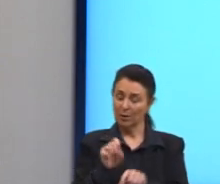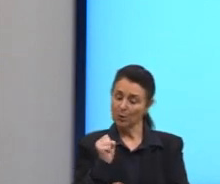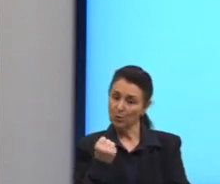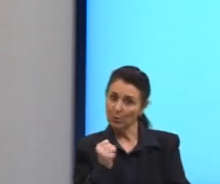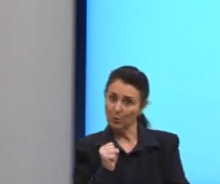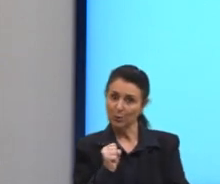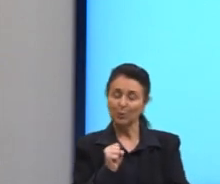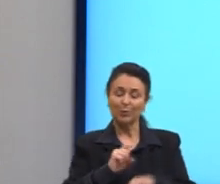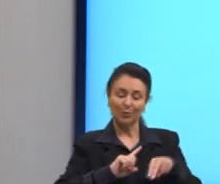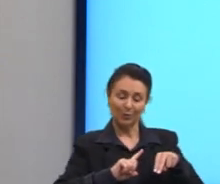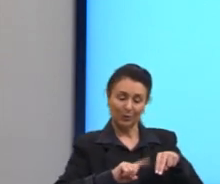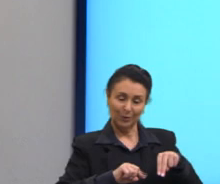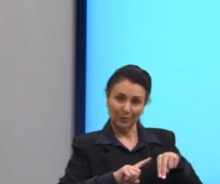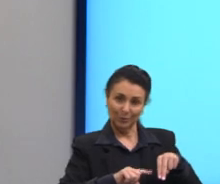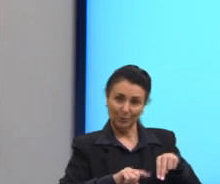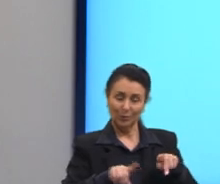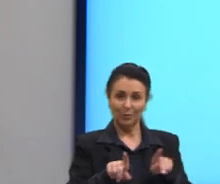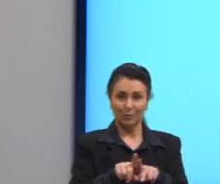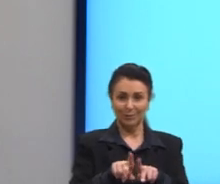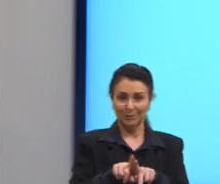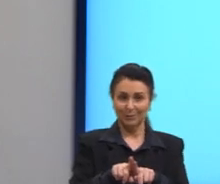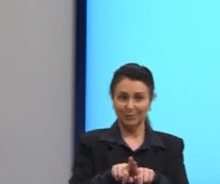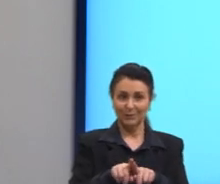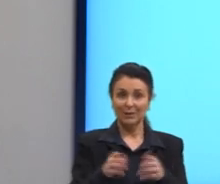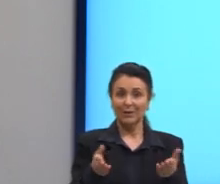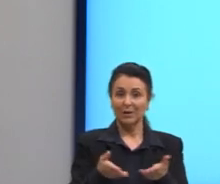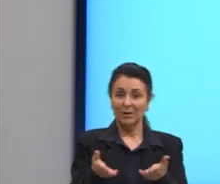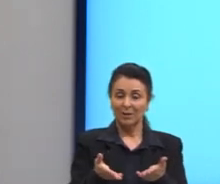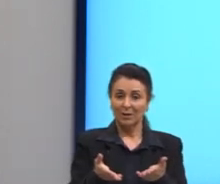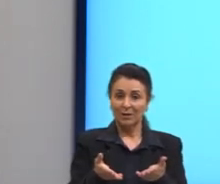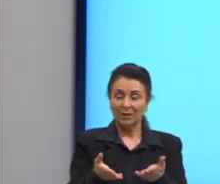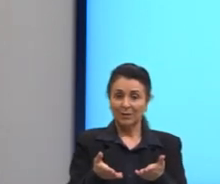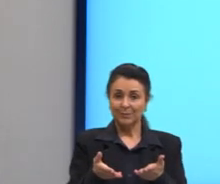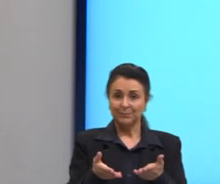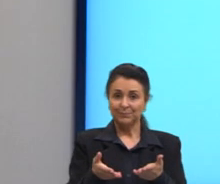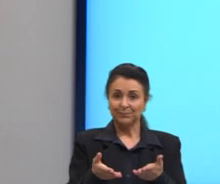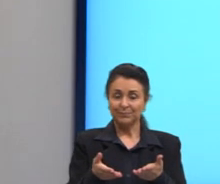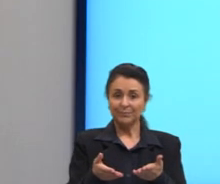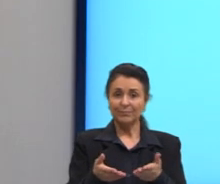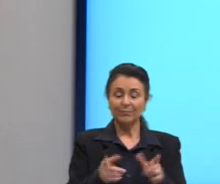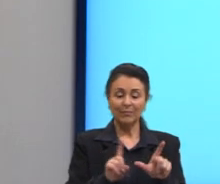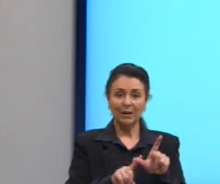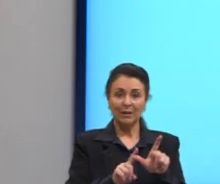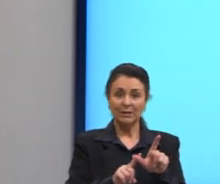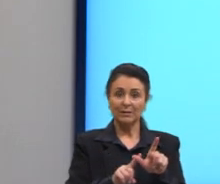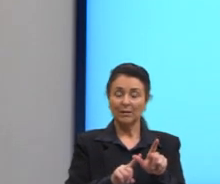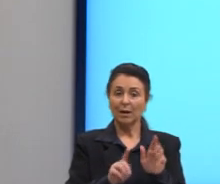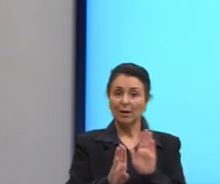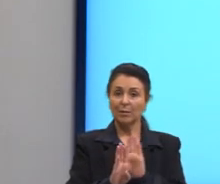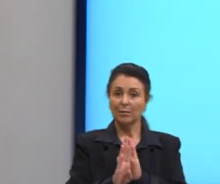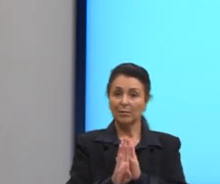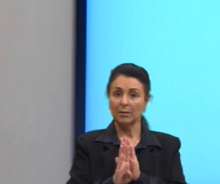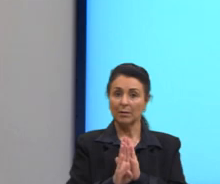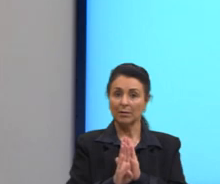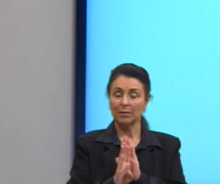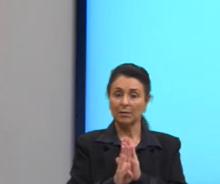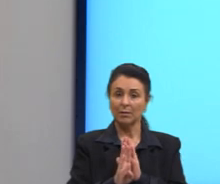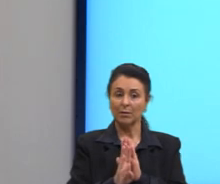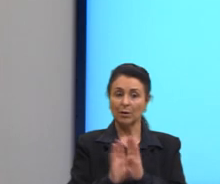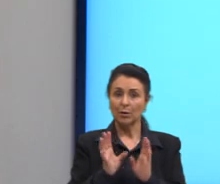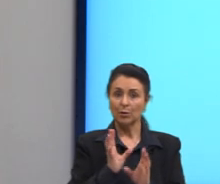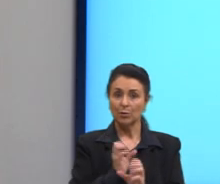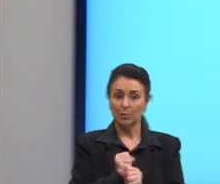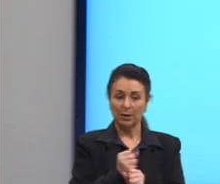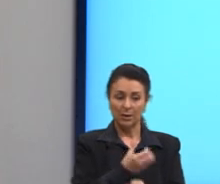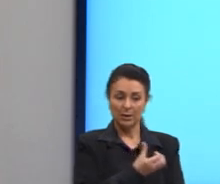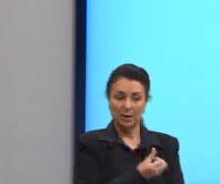também número natural a e agora nós vamos pegar letra B letra b então eu tenho que somar